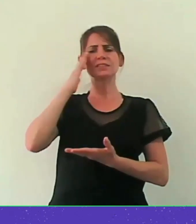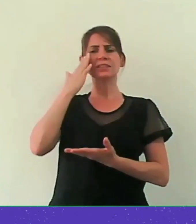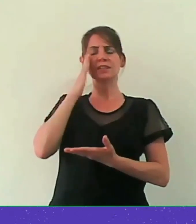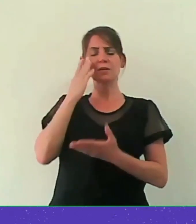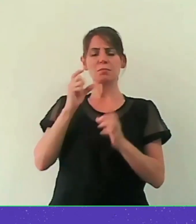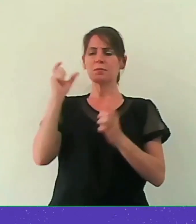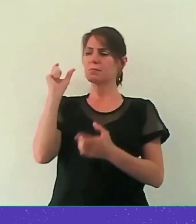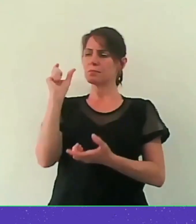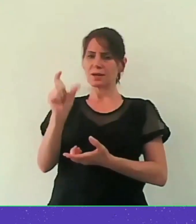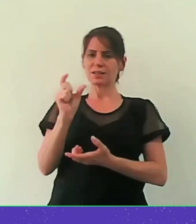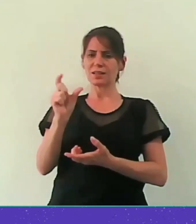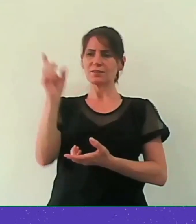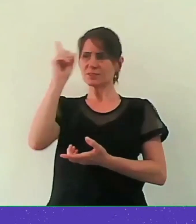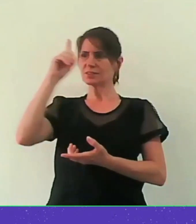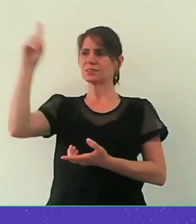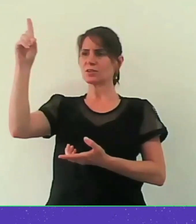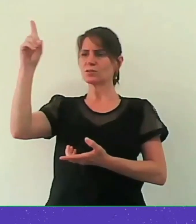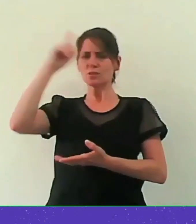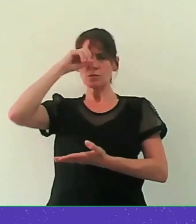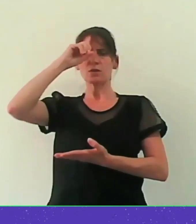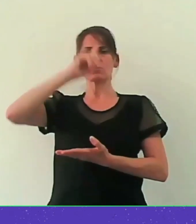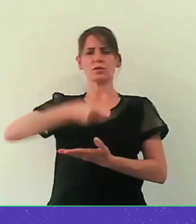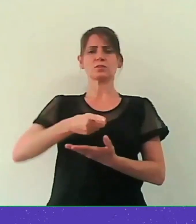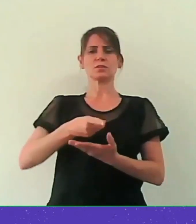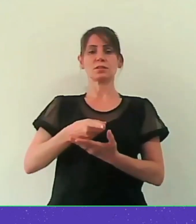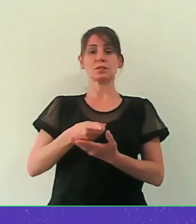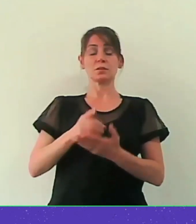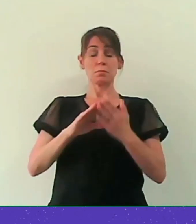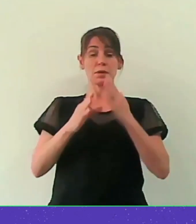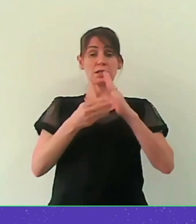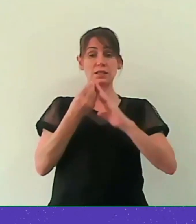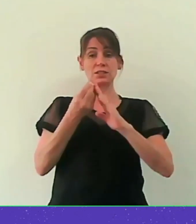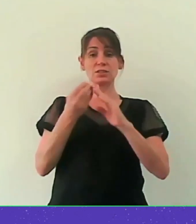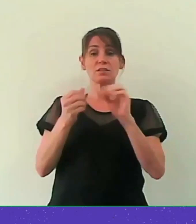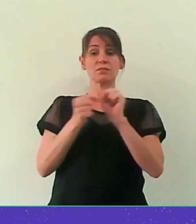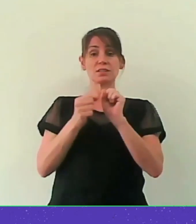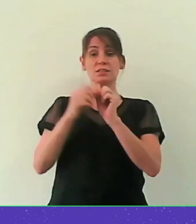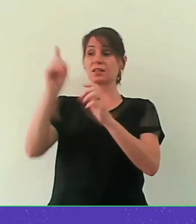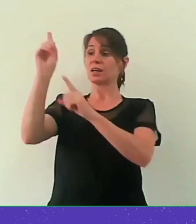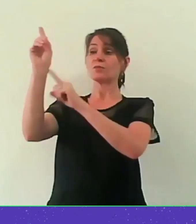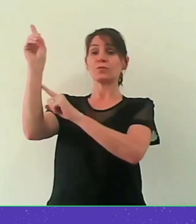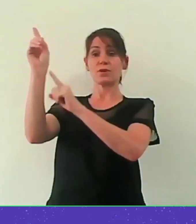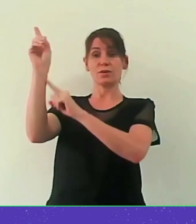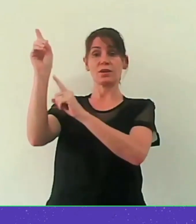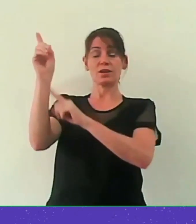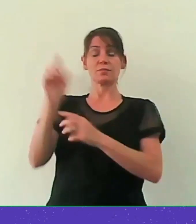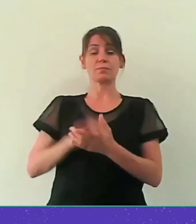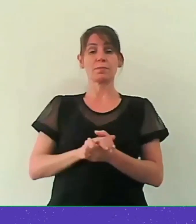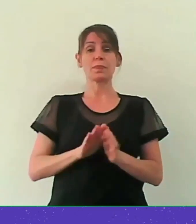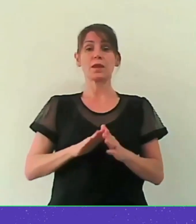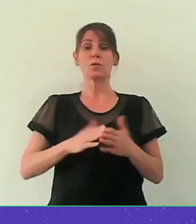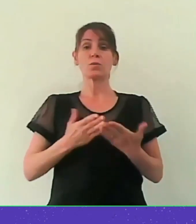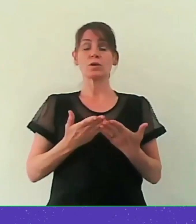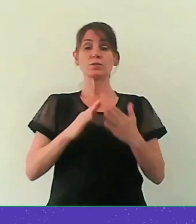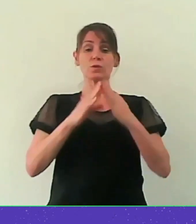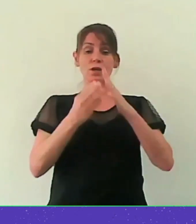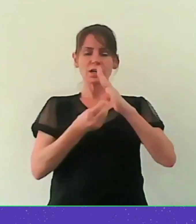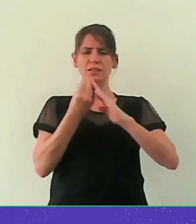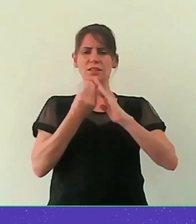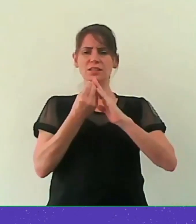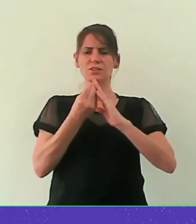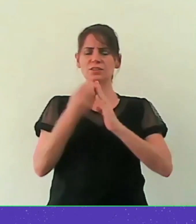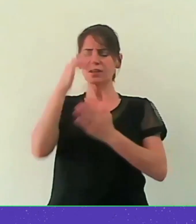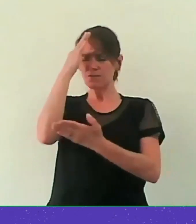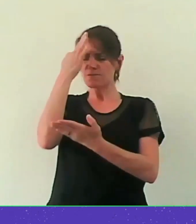igreja executar a vontade de Deus. Quando a igreja acolhe com fé e